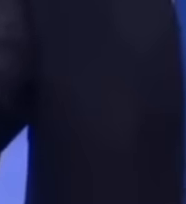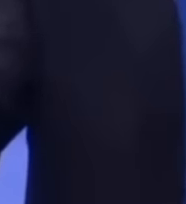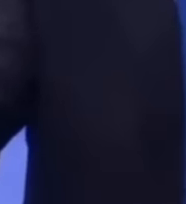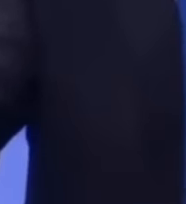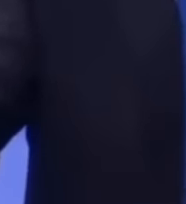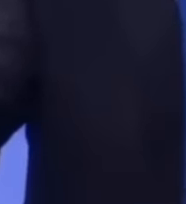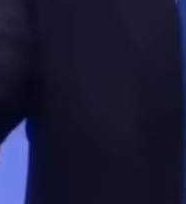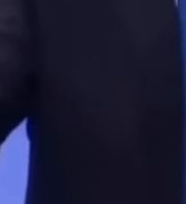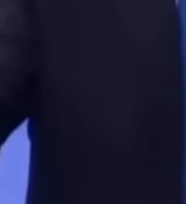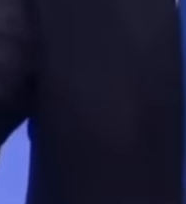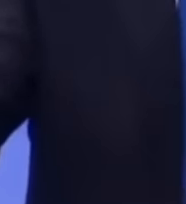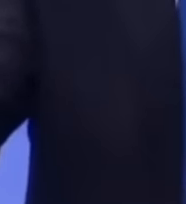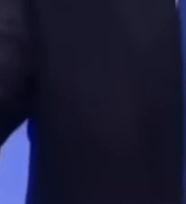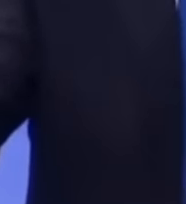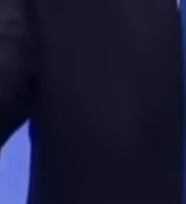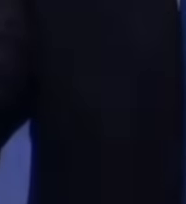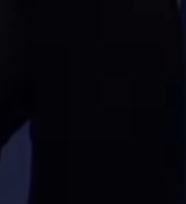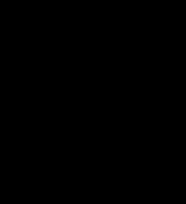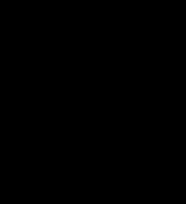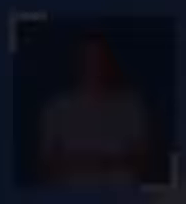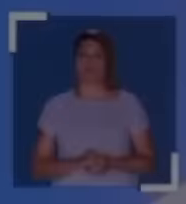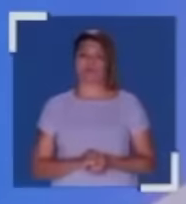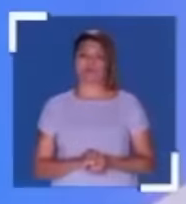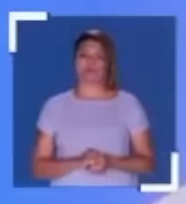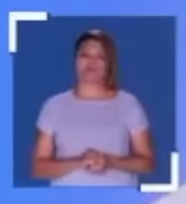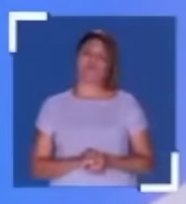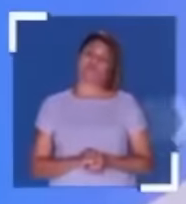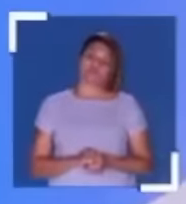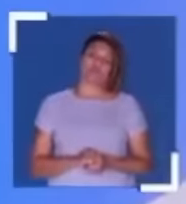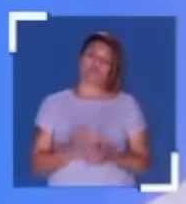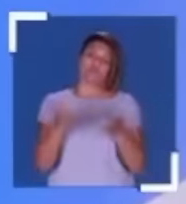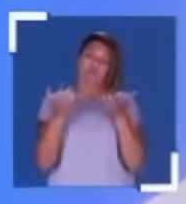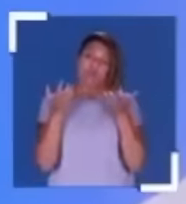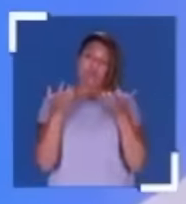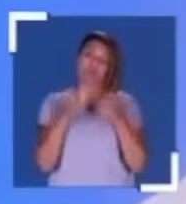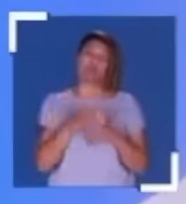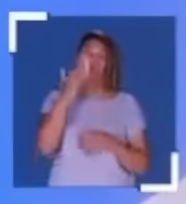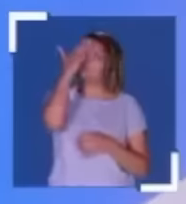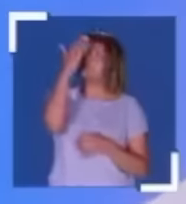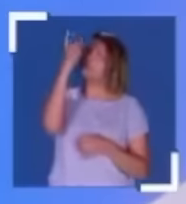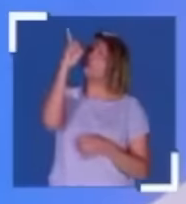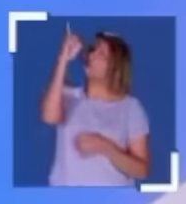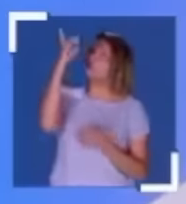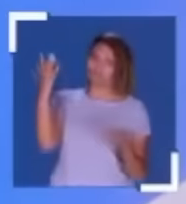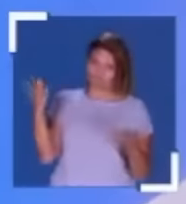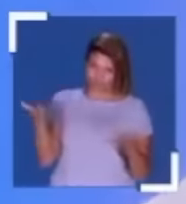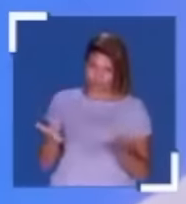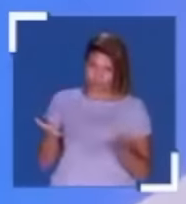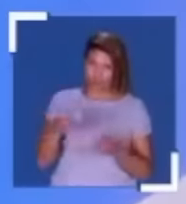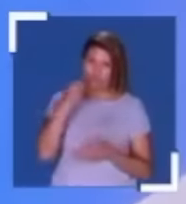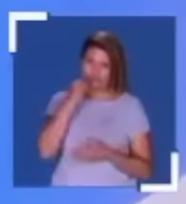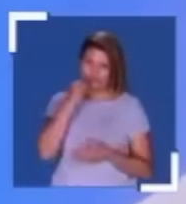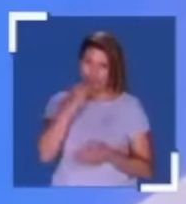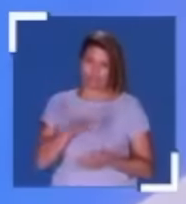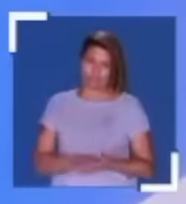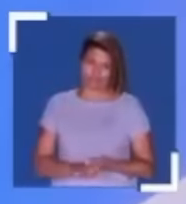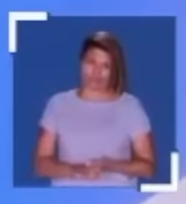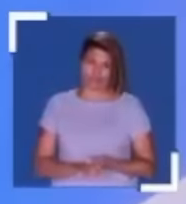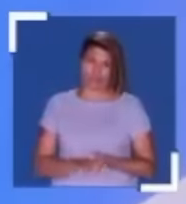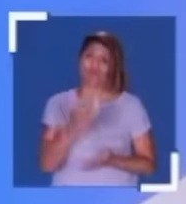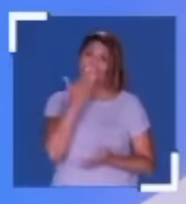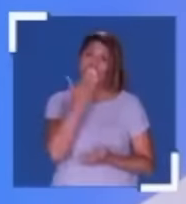cabo daciolo tem a menor mortalidade infantil do brasil quero agradecer em primeiro lugar a deus pela oportunidade quero pedir à nação